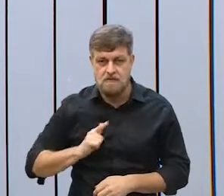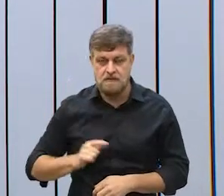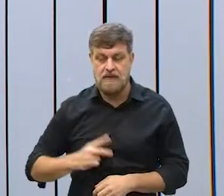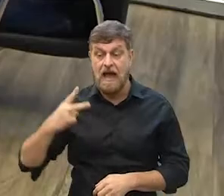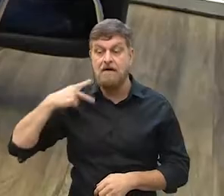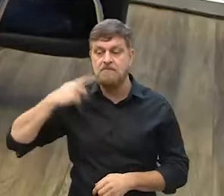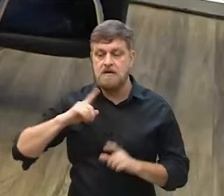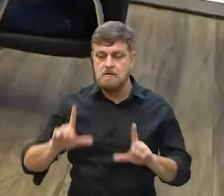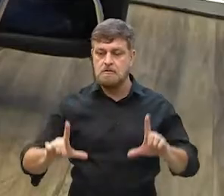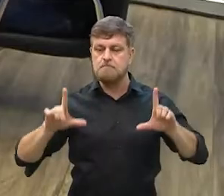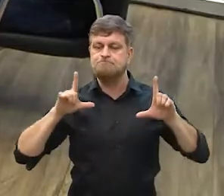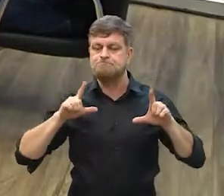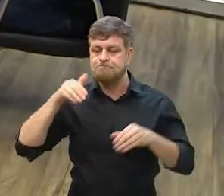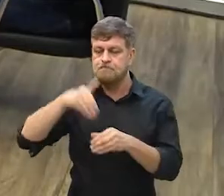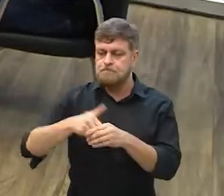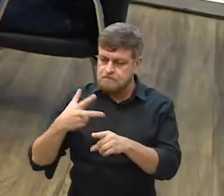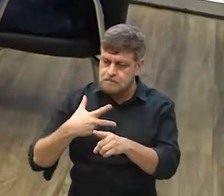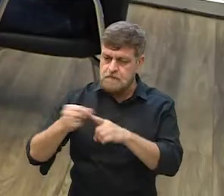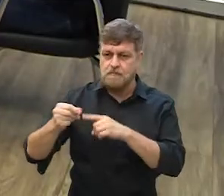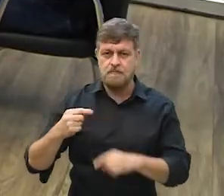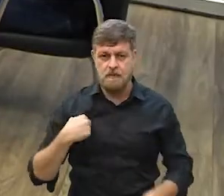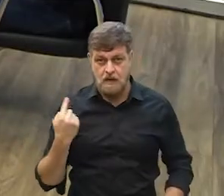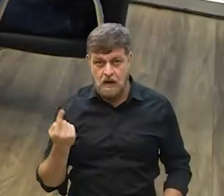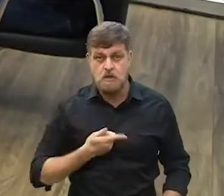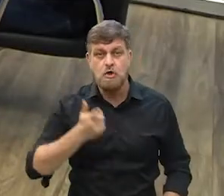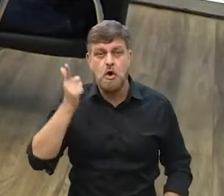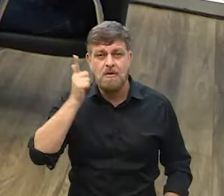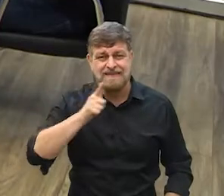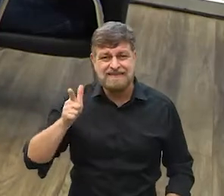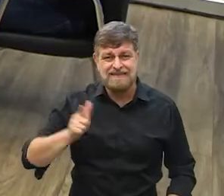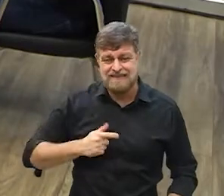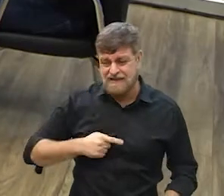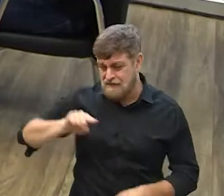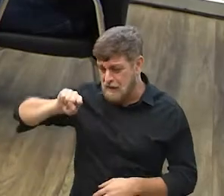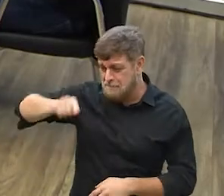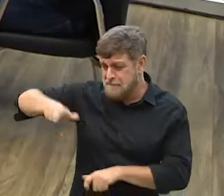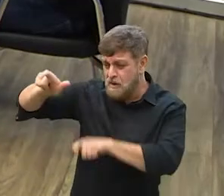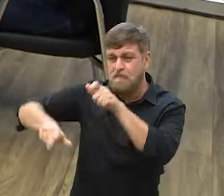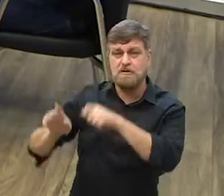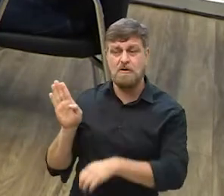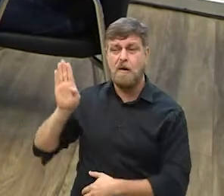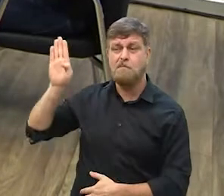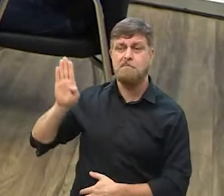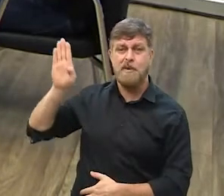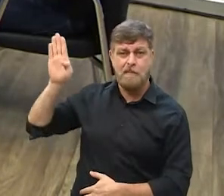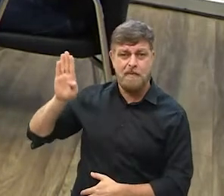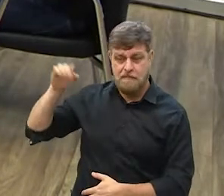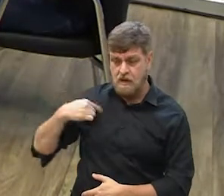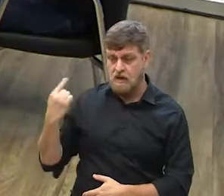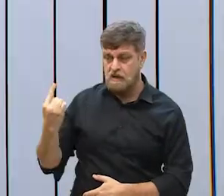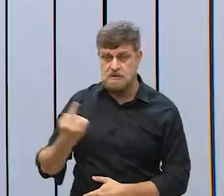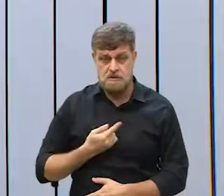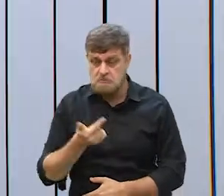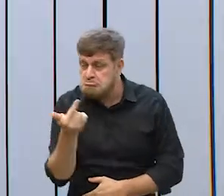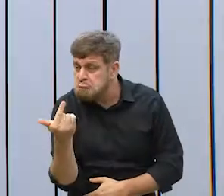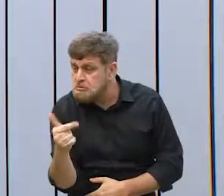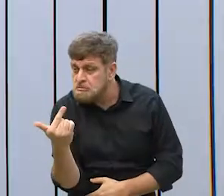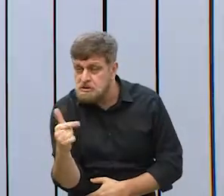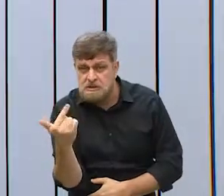de vereador. Para disputar contra quase 1.000 candidatos na última campanha, se nós não